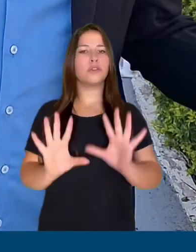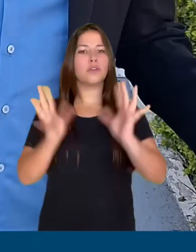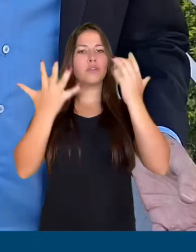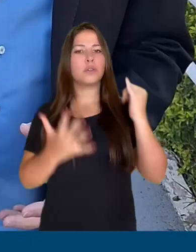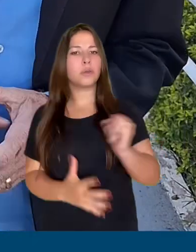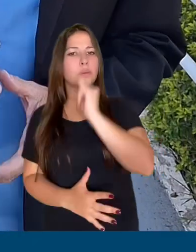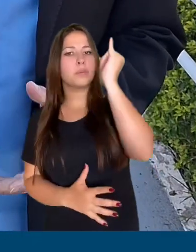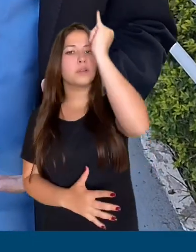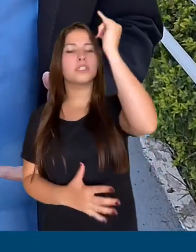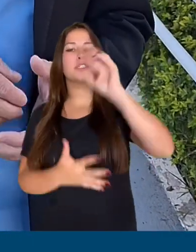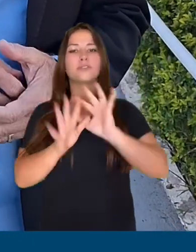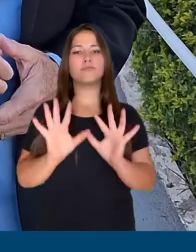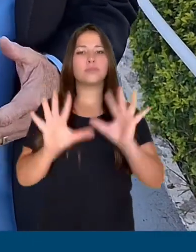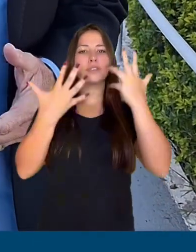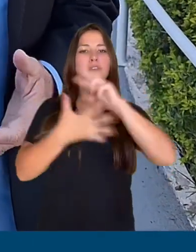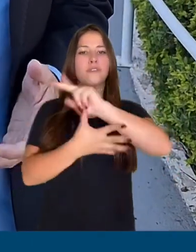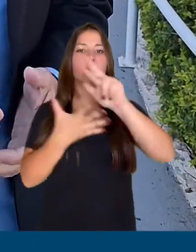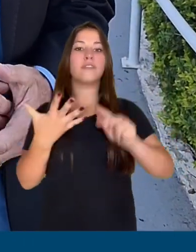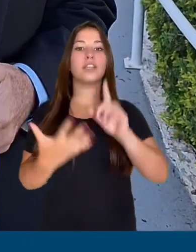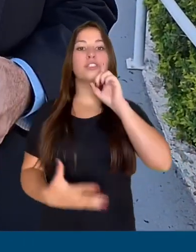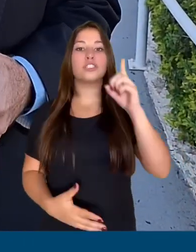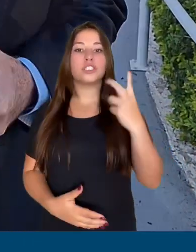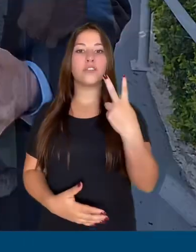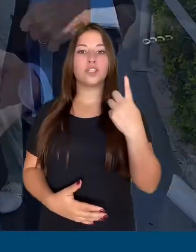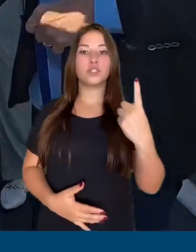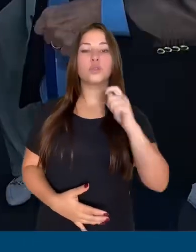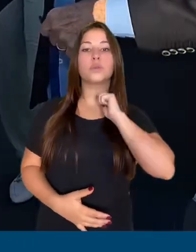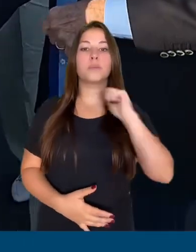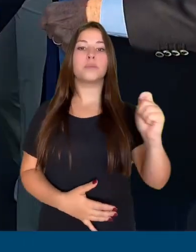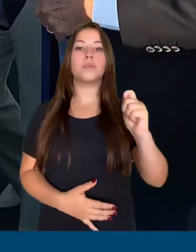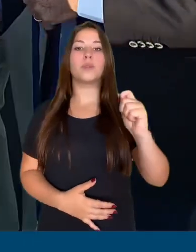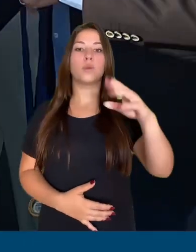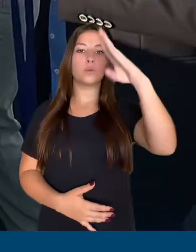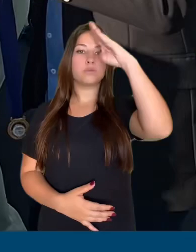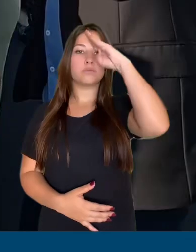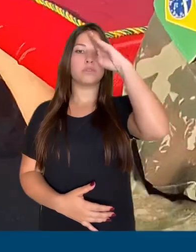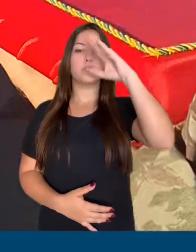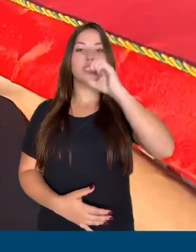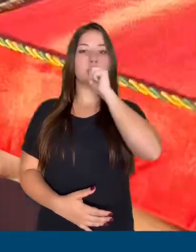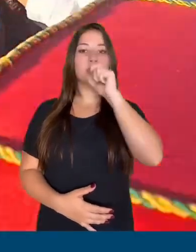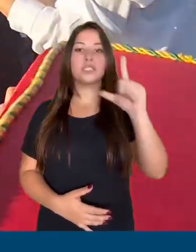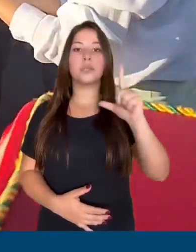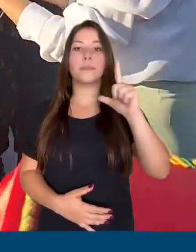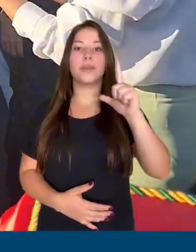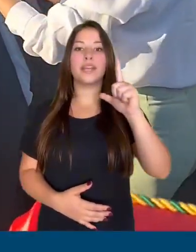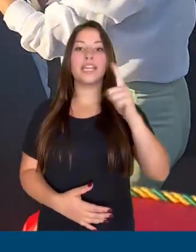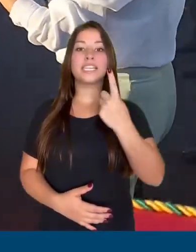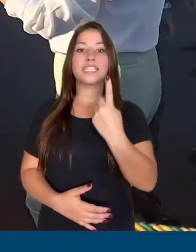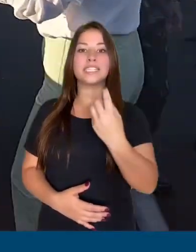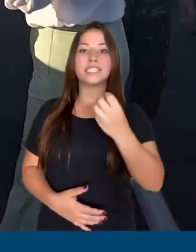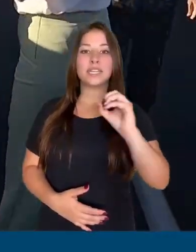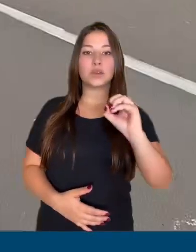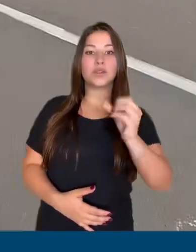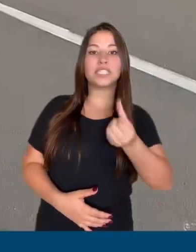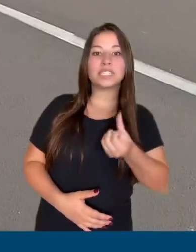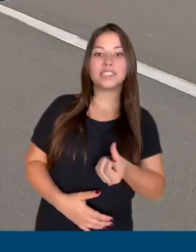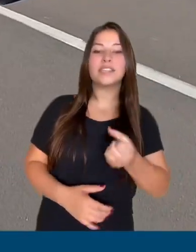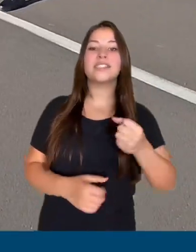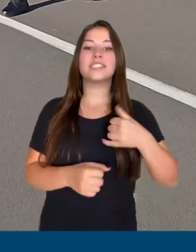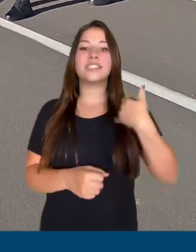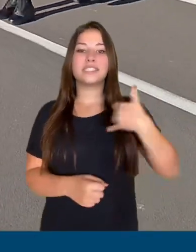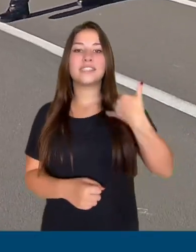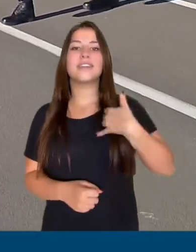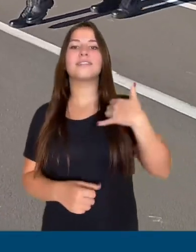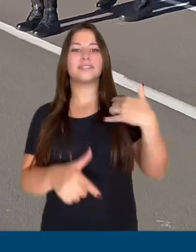várias comemorações, em especial no próximo dia 21 de abril, o Tiro de Guerra de Limeira completa 106 anos da sua existência,